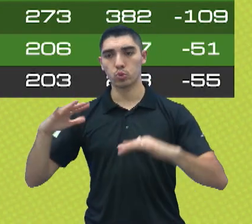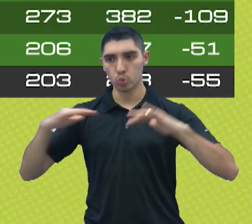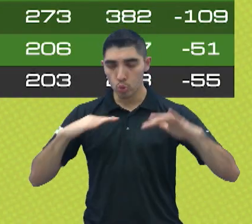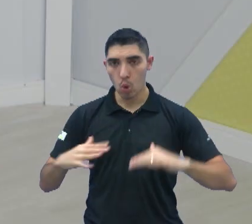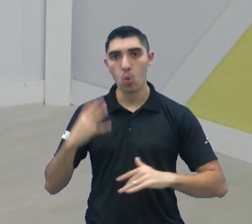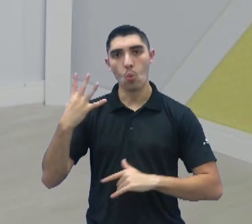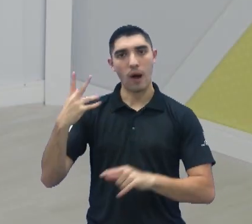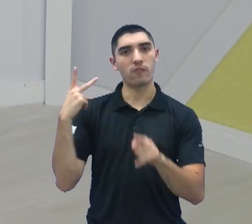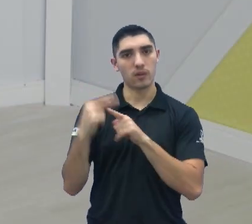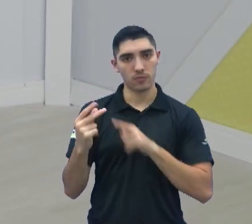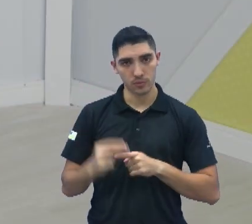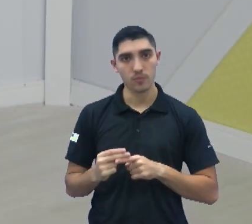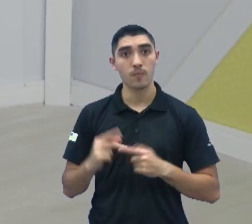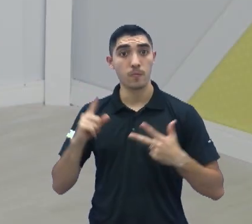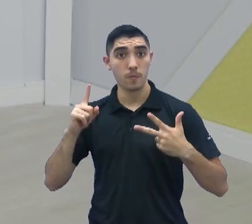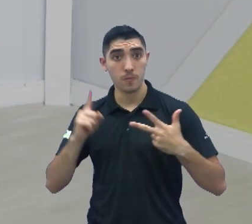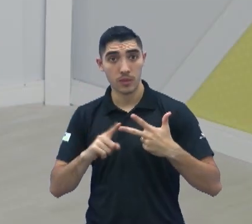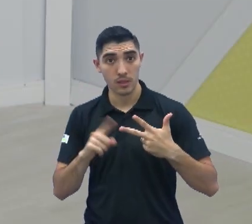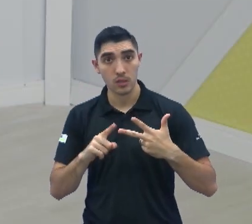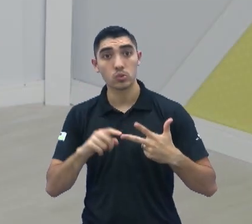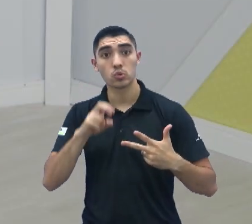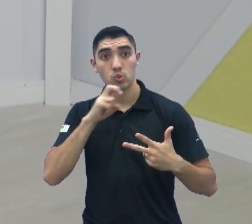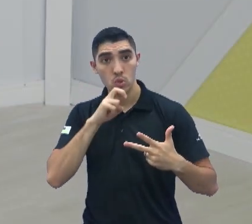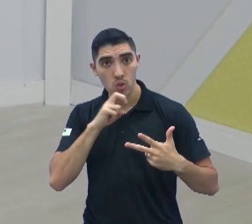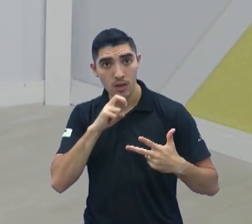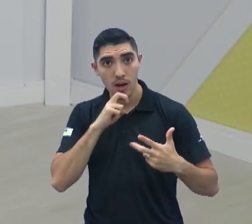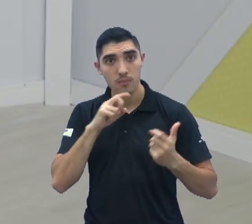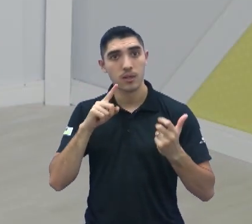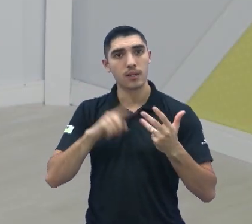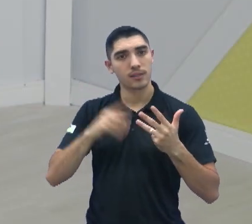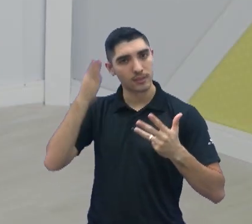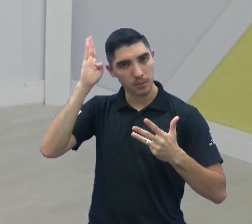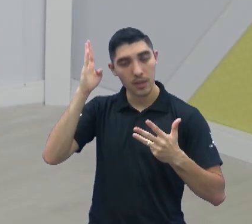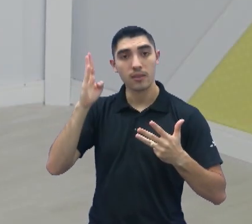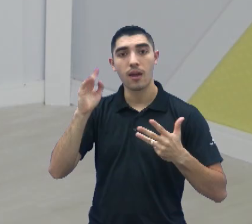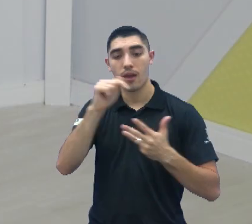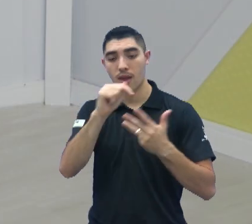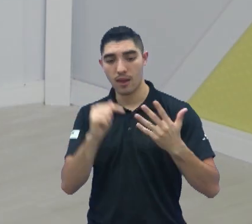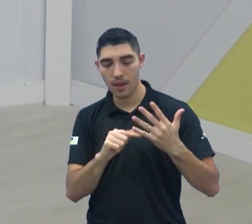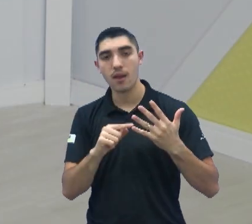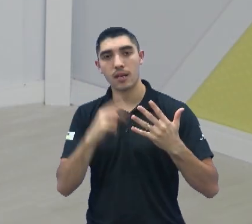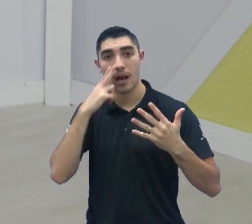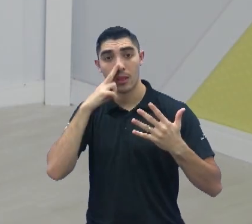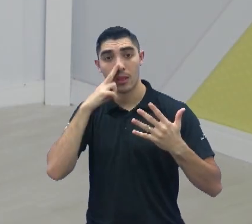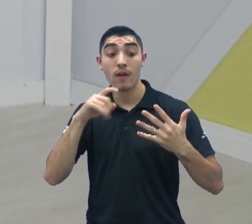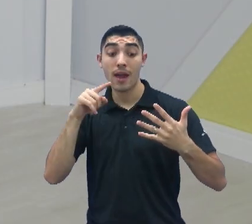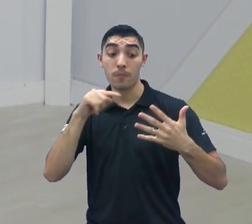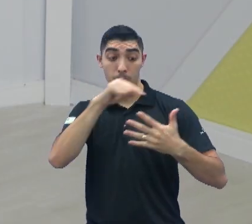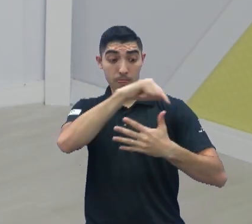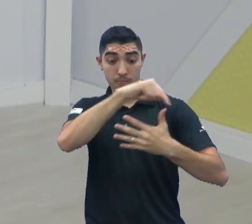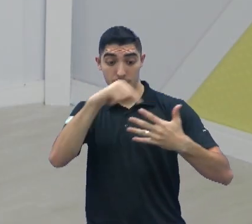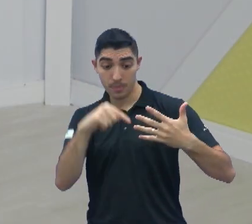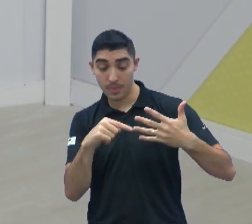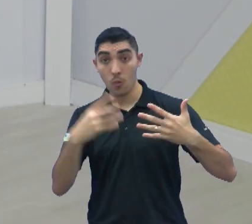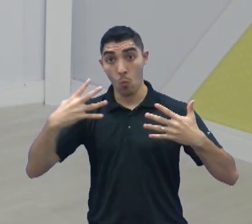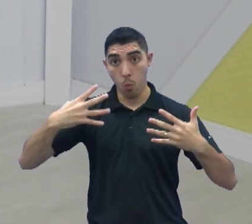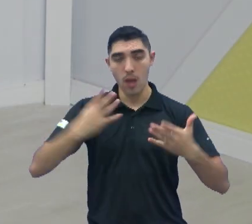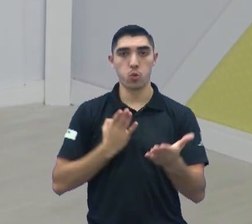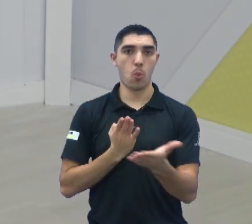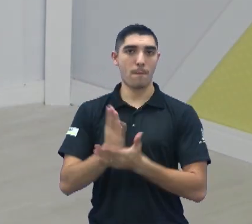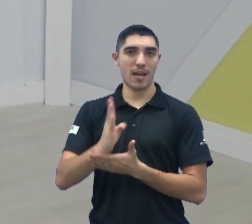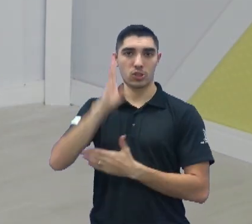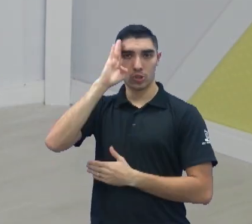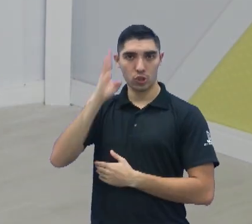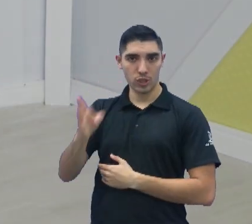Pro Esporte. Lembrando que neste grupo do São José, os 4 avançam para a fase de mata-mata, os playoffs de